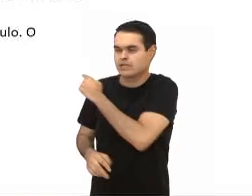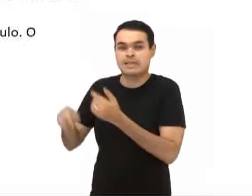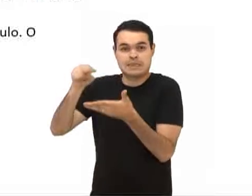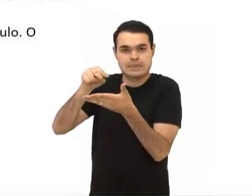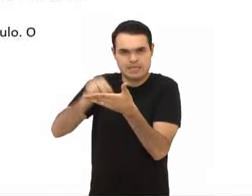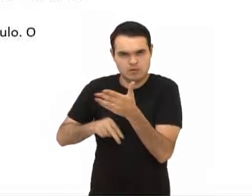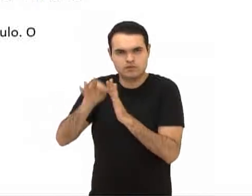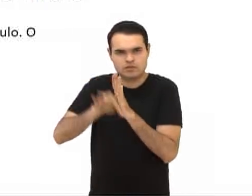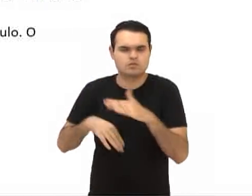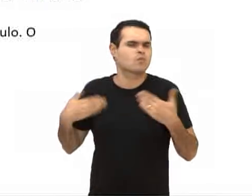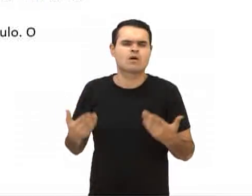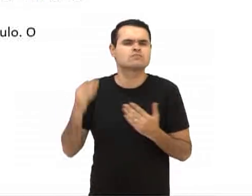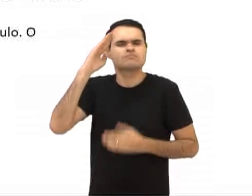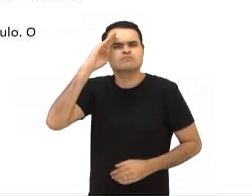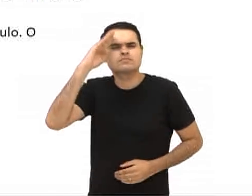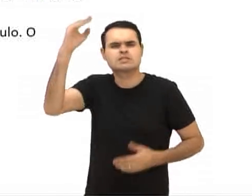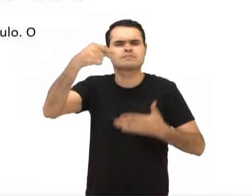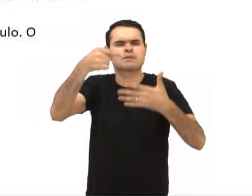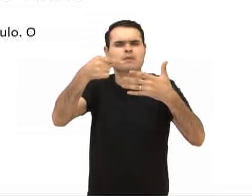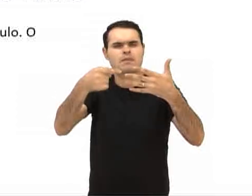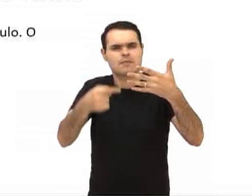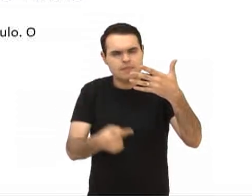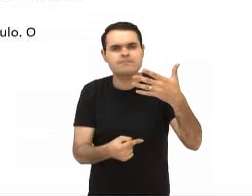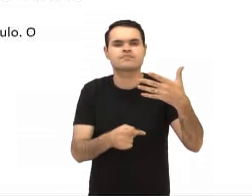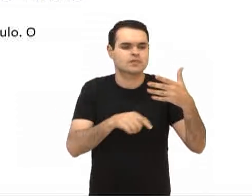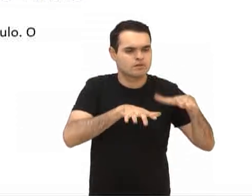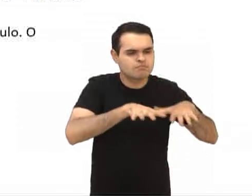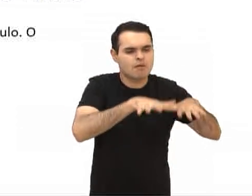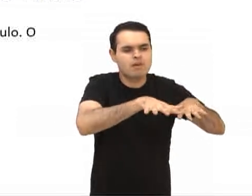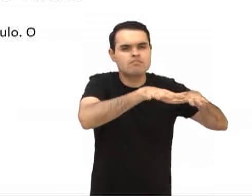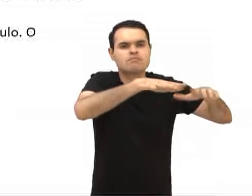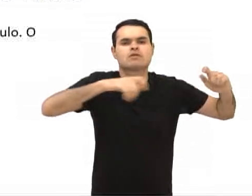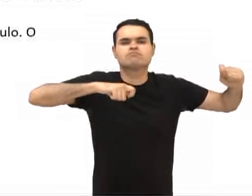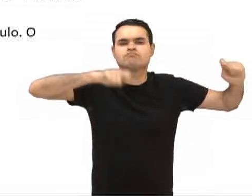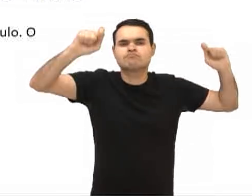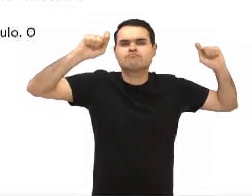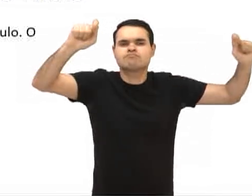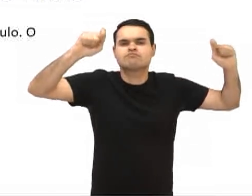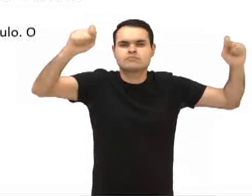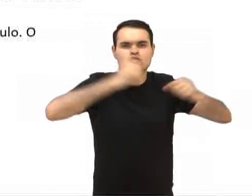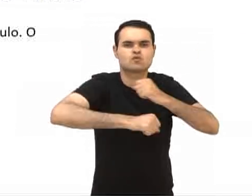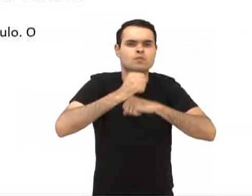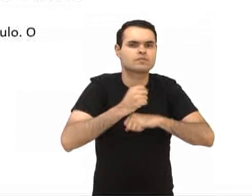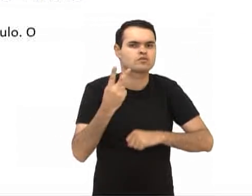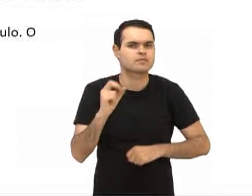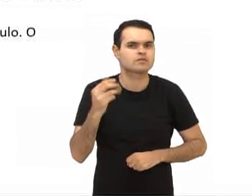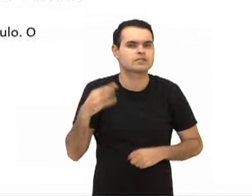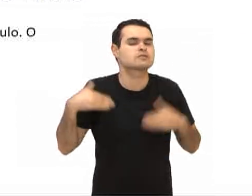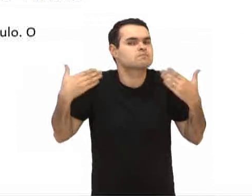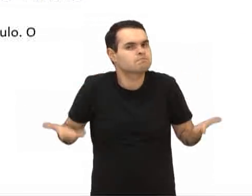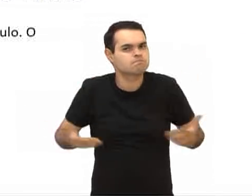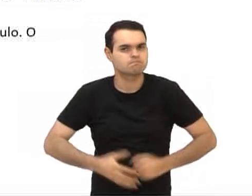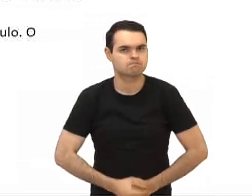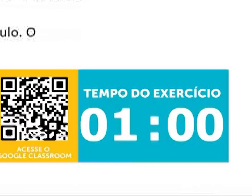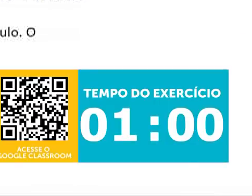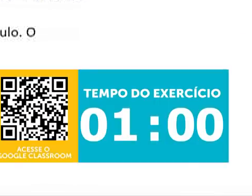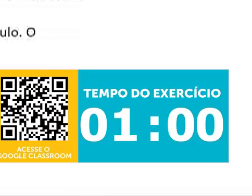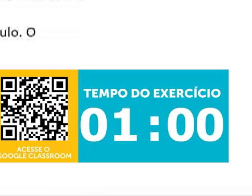textinho. Quais as principais pautas dos movimentos de junho de 2013?